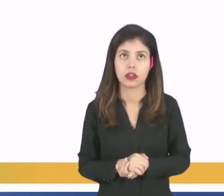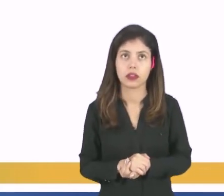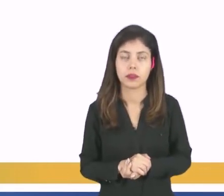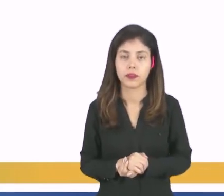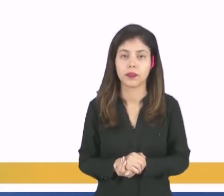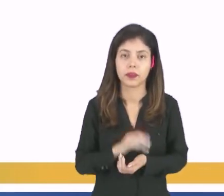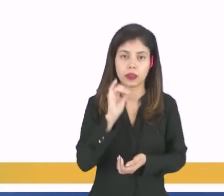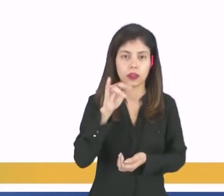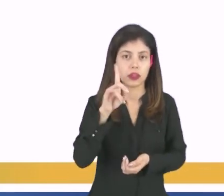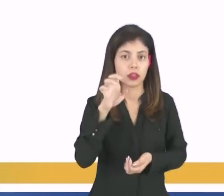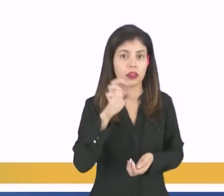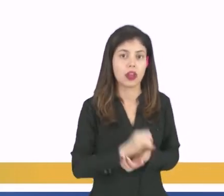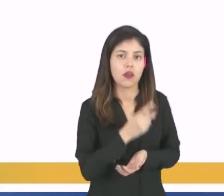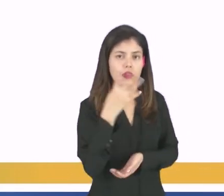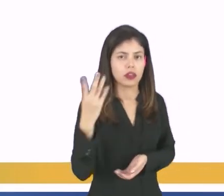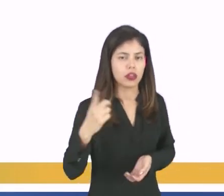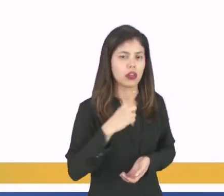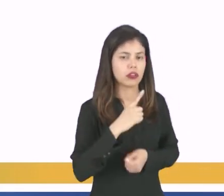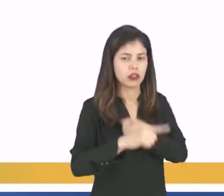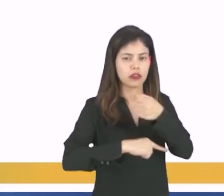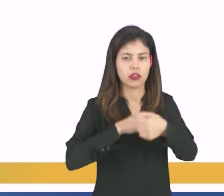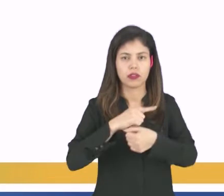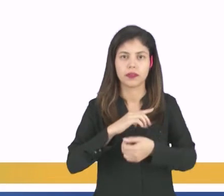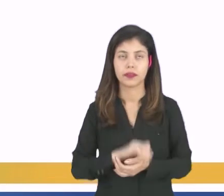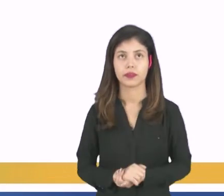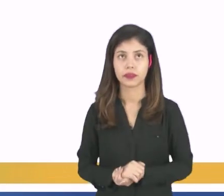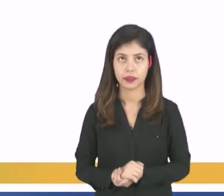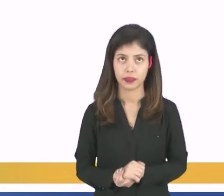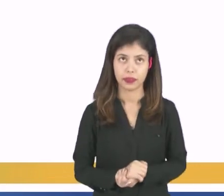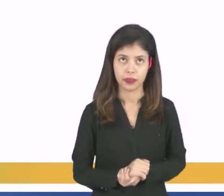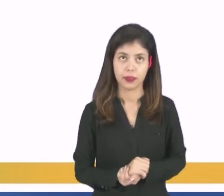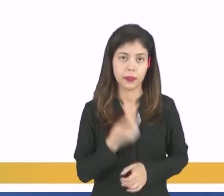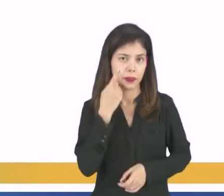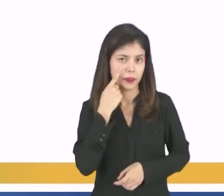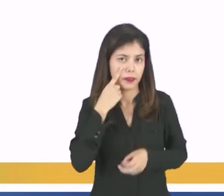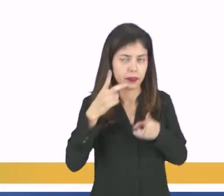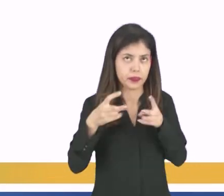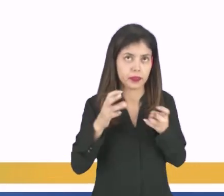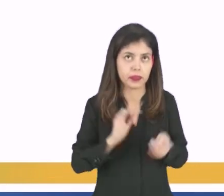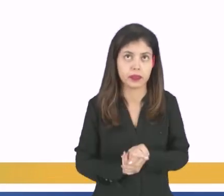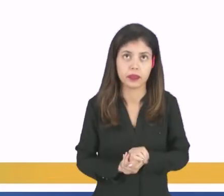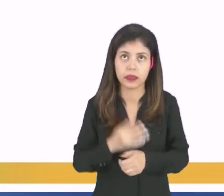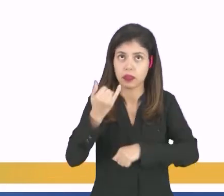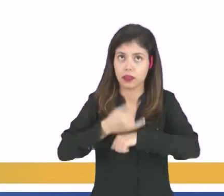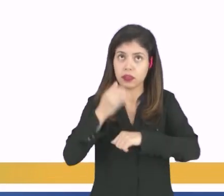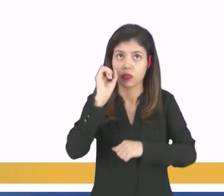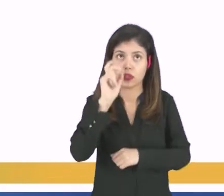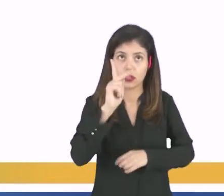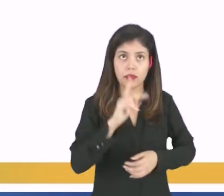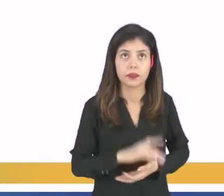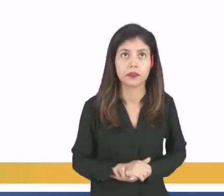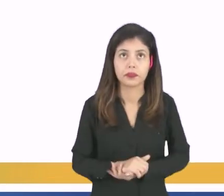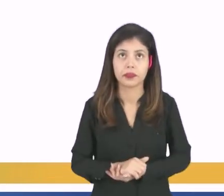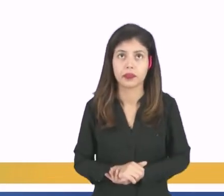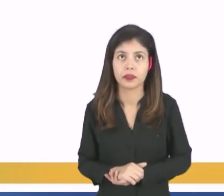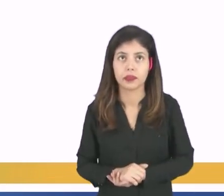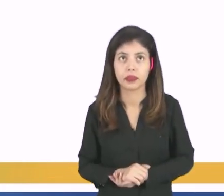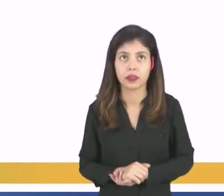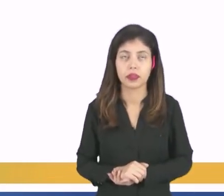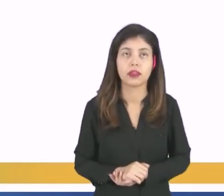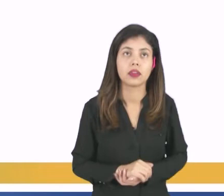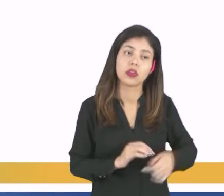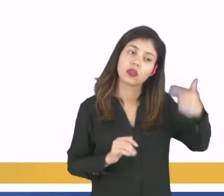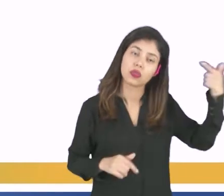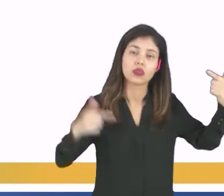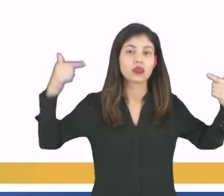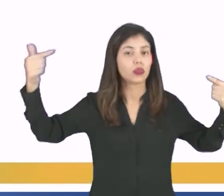pelo índice que indica a quantidade de átomos, ok? Então, o que a gente pode observar? O ferro já está ok, ó. Tem 2 ferros no